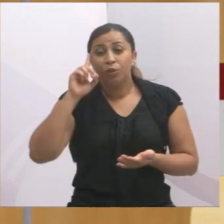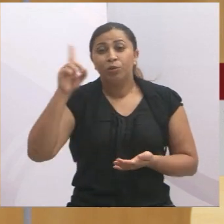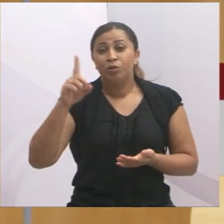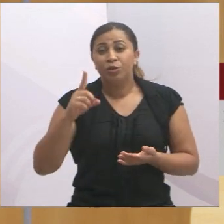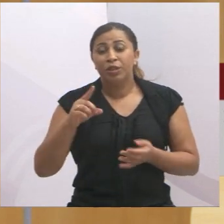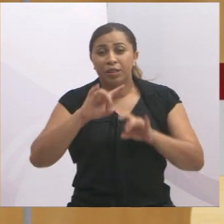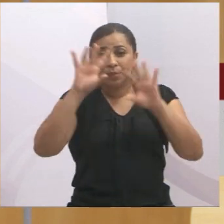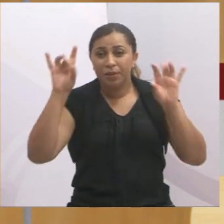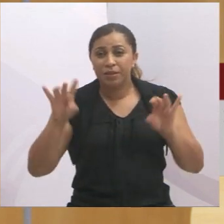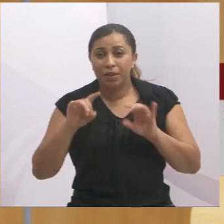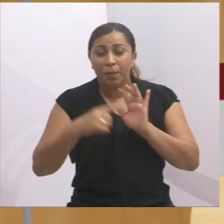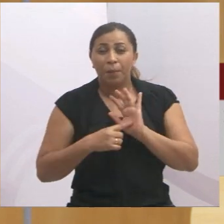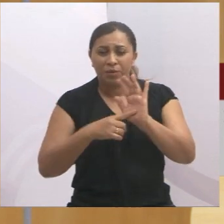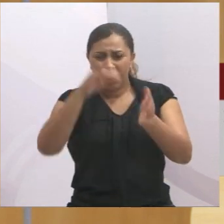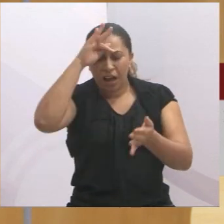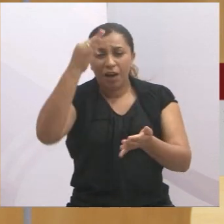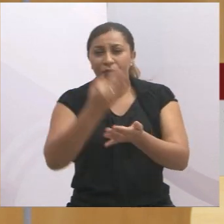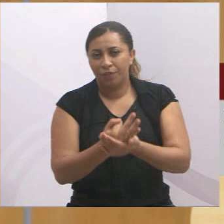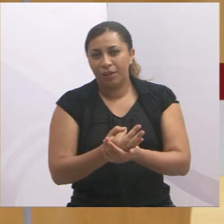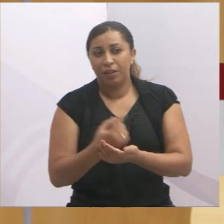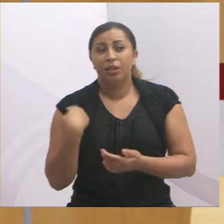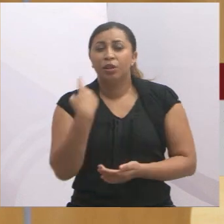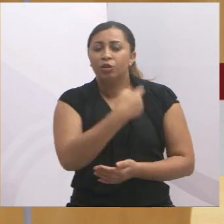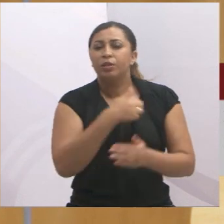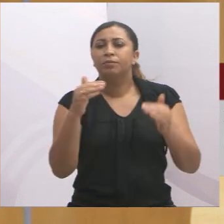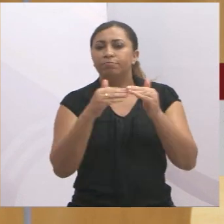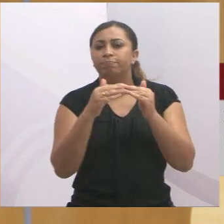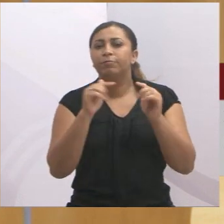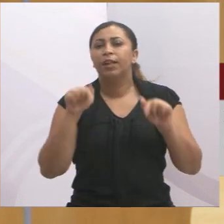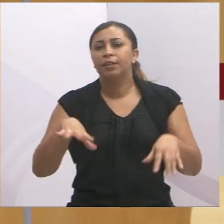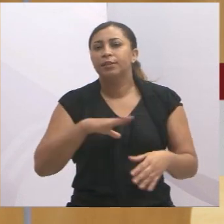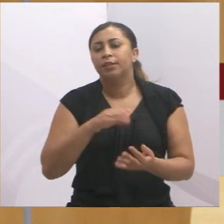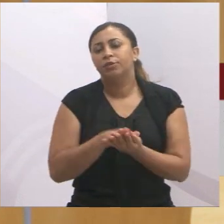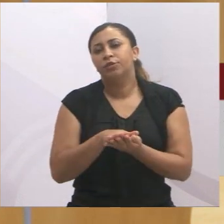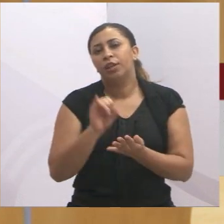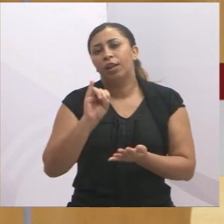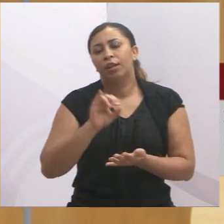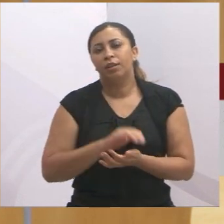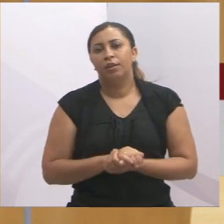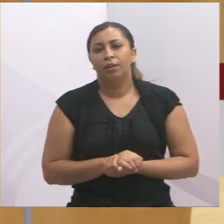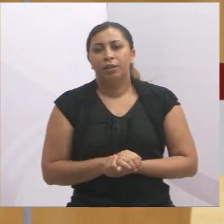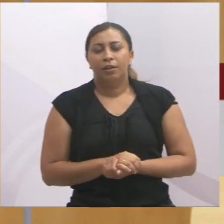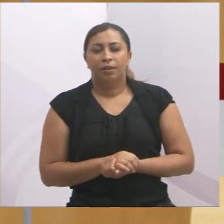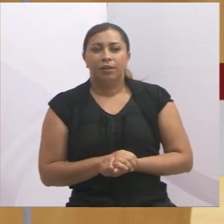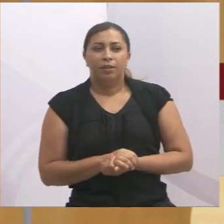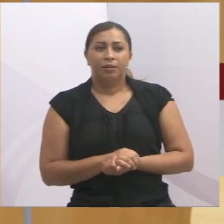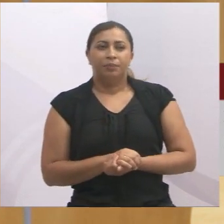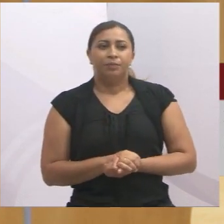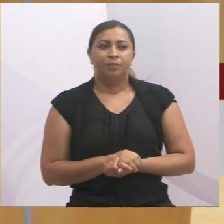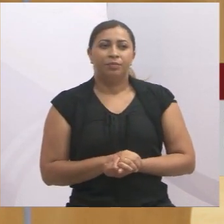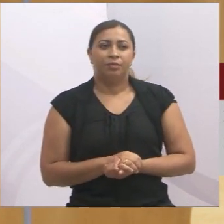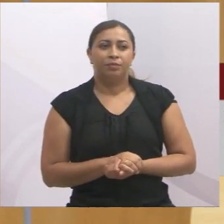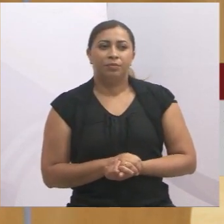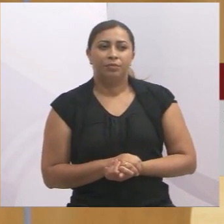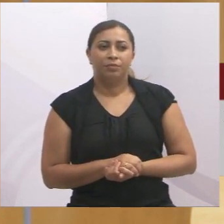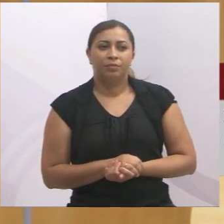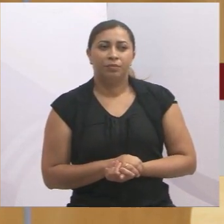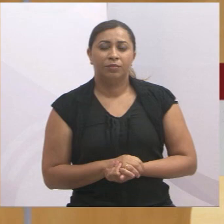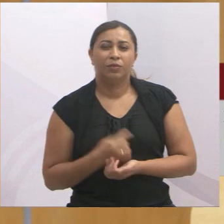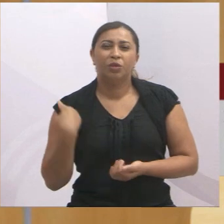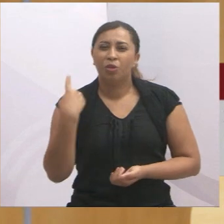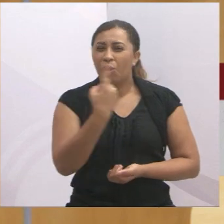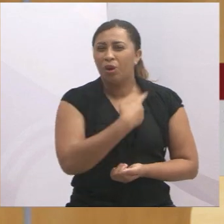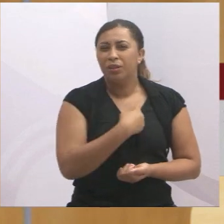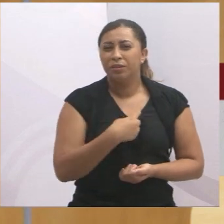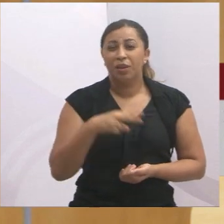nós trazemos aqui e aprovamos na cidade de Jacareí. Né? A gente vê aí, enquanto presidente de Câmara,